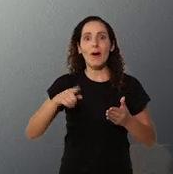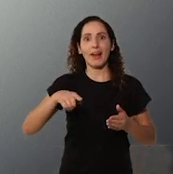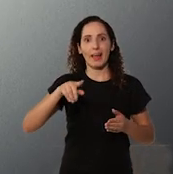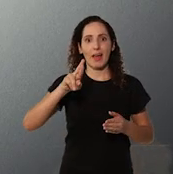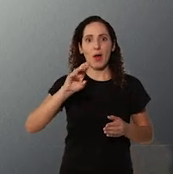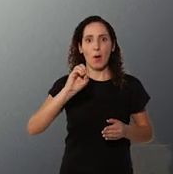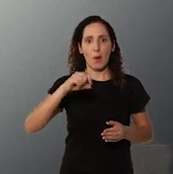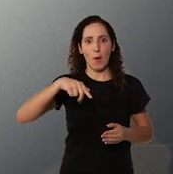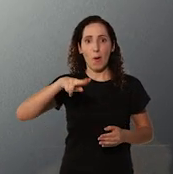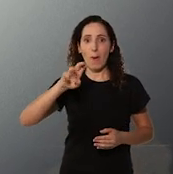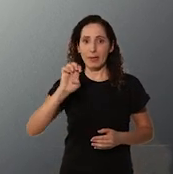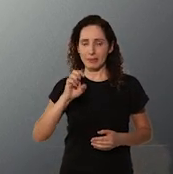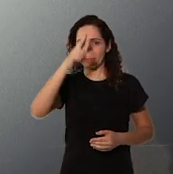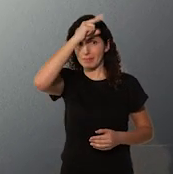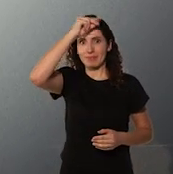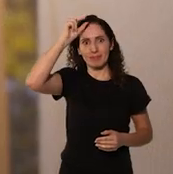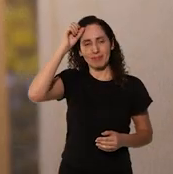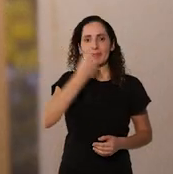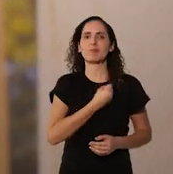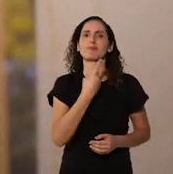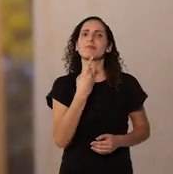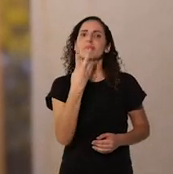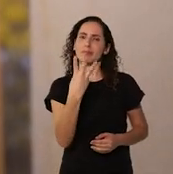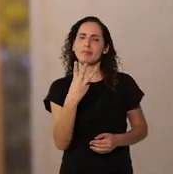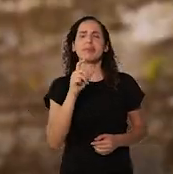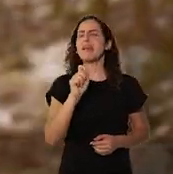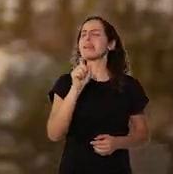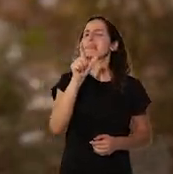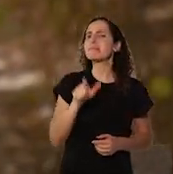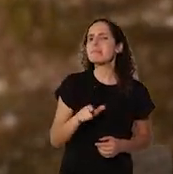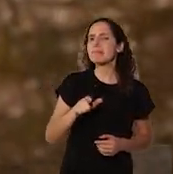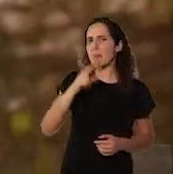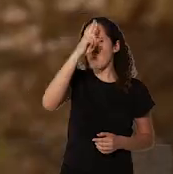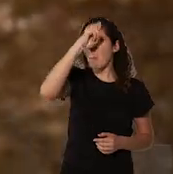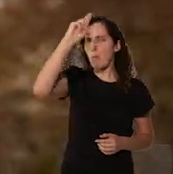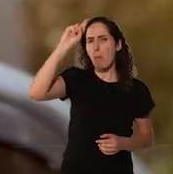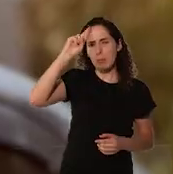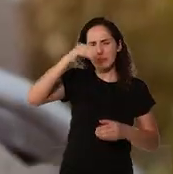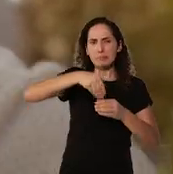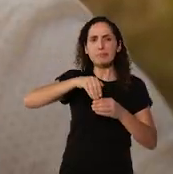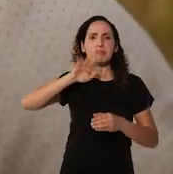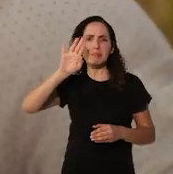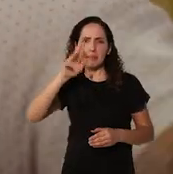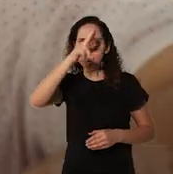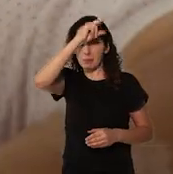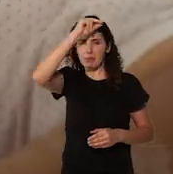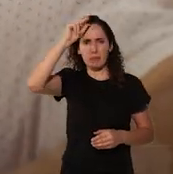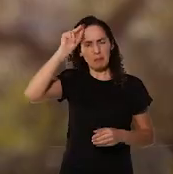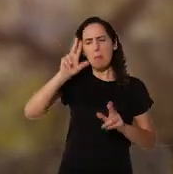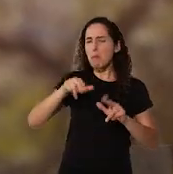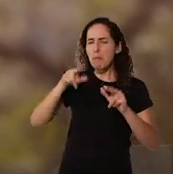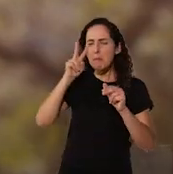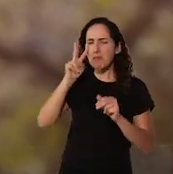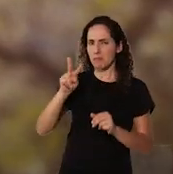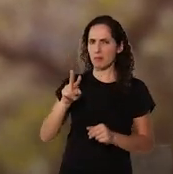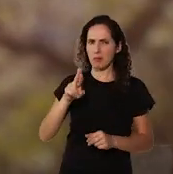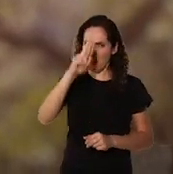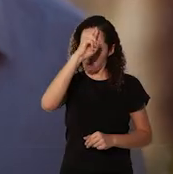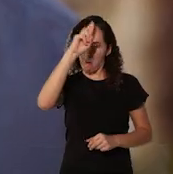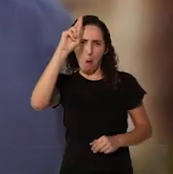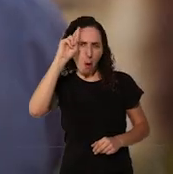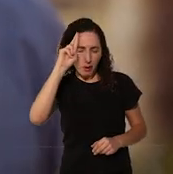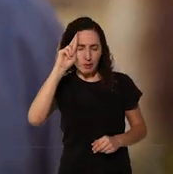Agora é Rock Prefeito 13. Quem é esse Rock? Candidato a prefeito? Eu nunca ouvi falar dele.